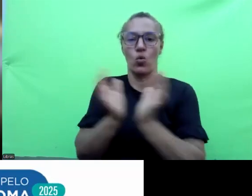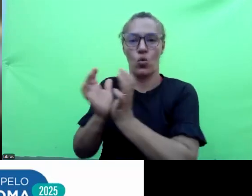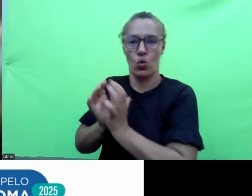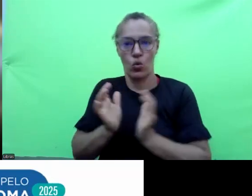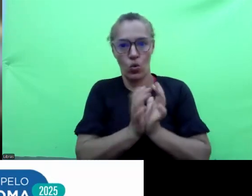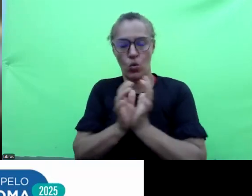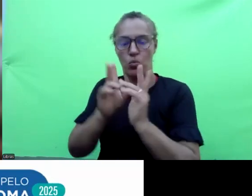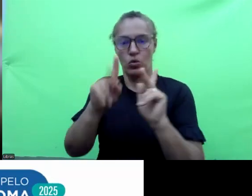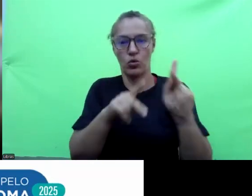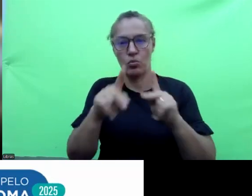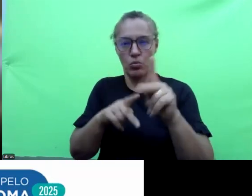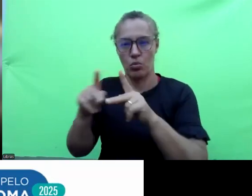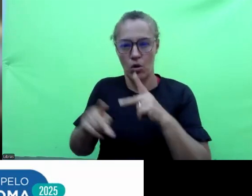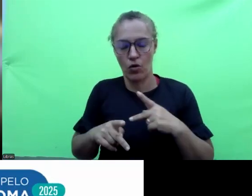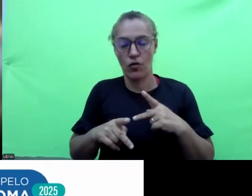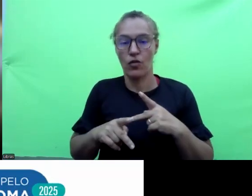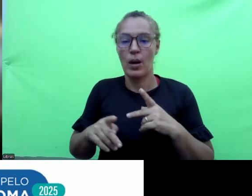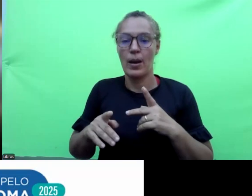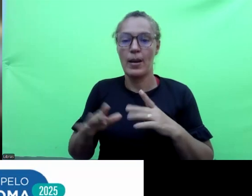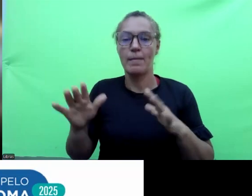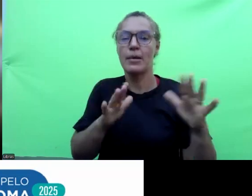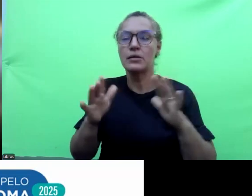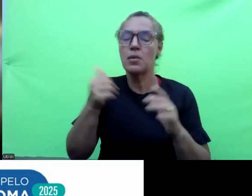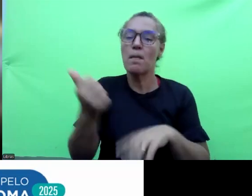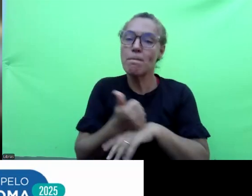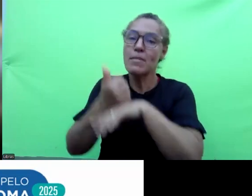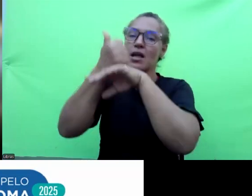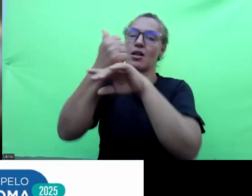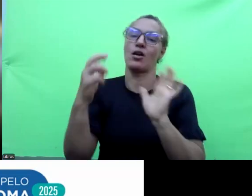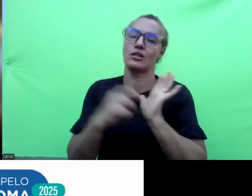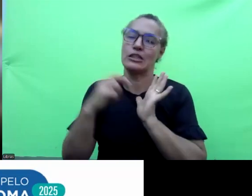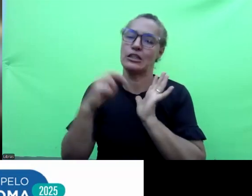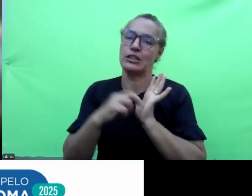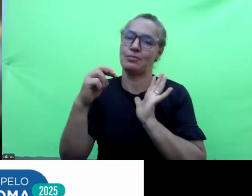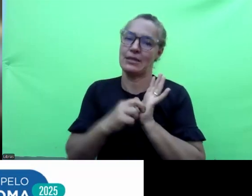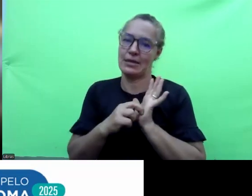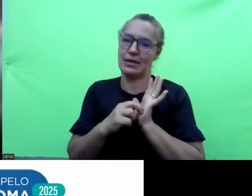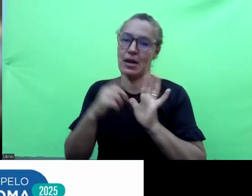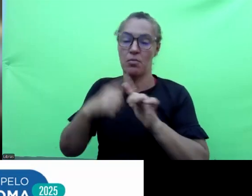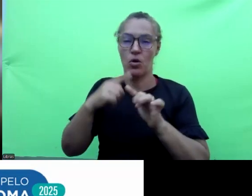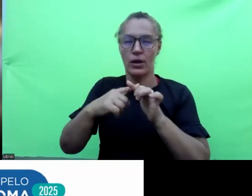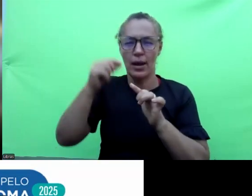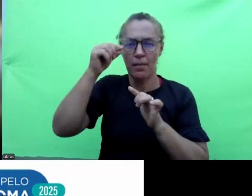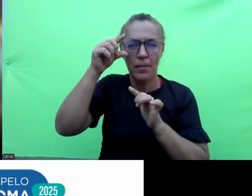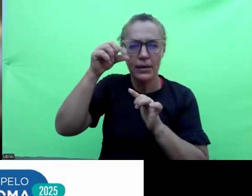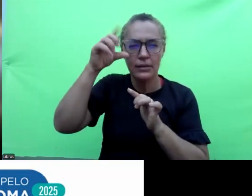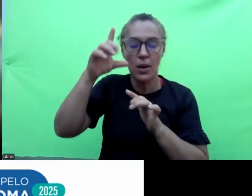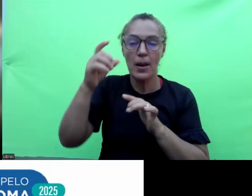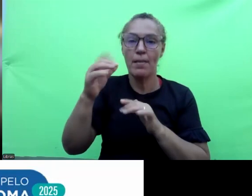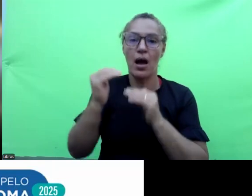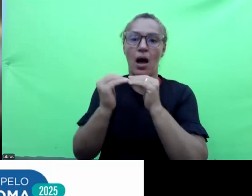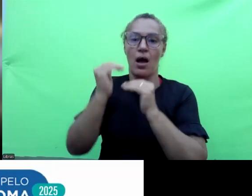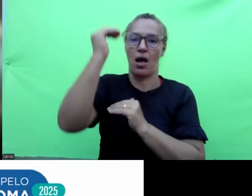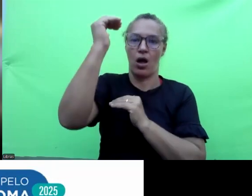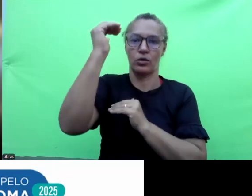glaucoma, o ideal é tentar medir no período da manhã, onde frequentemente as pressões são mais altas. Mas isso não é uma